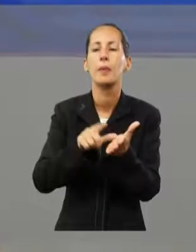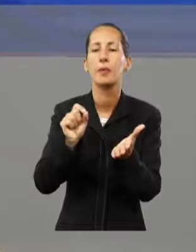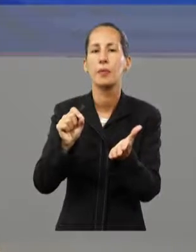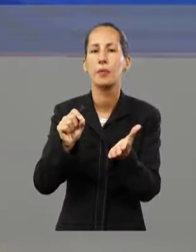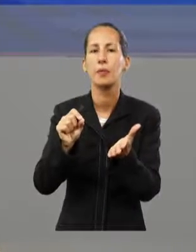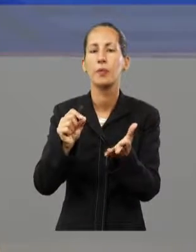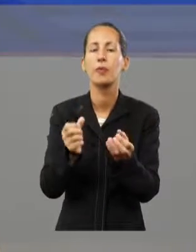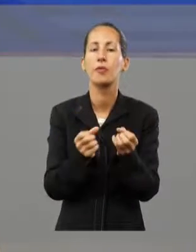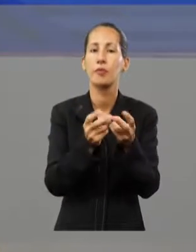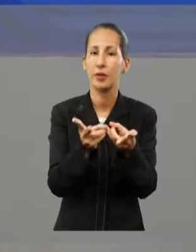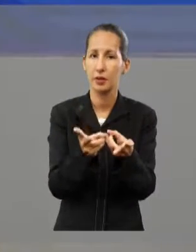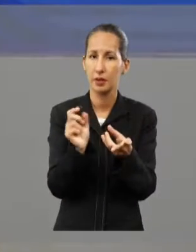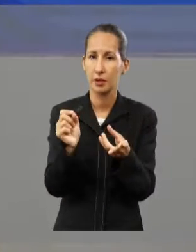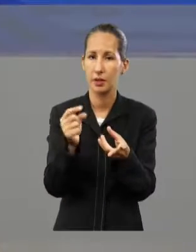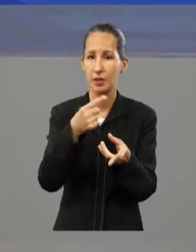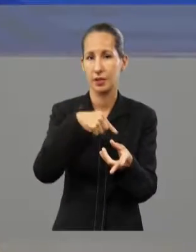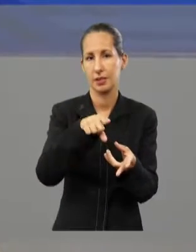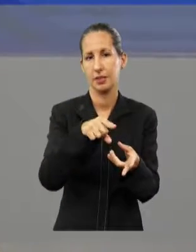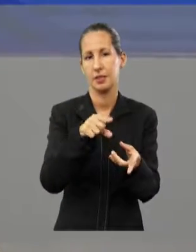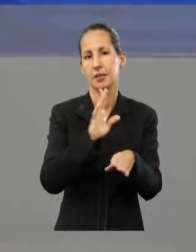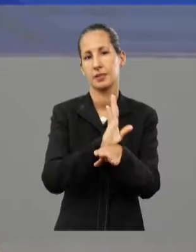para vender, para ir para o cinema,